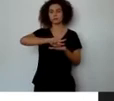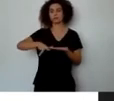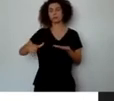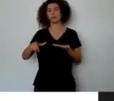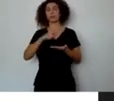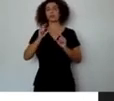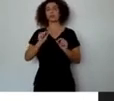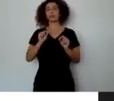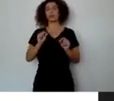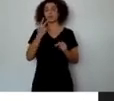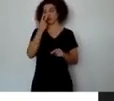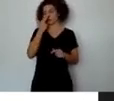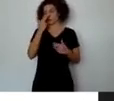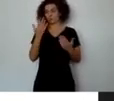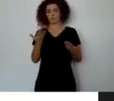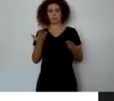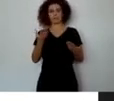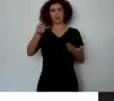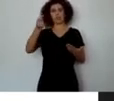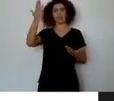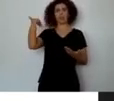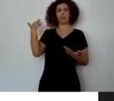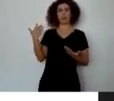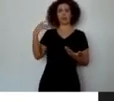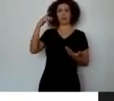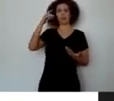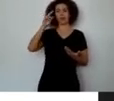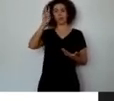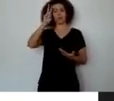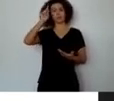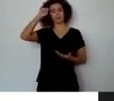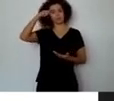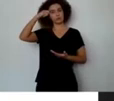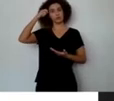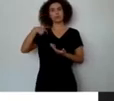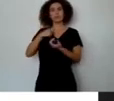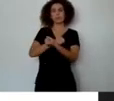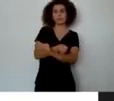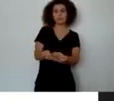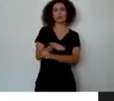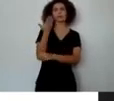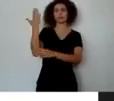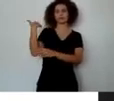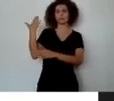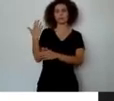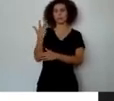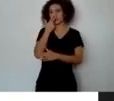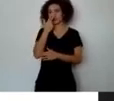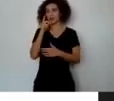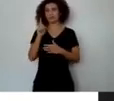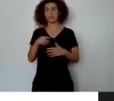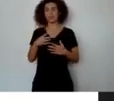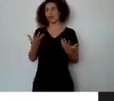da romantização do que houve com o negro, desde o processo da escravização da população negra, dos